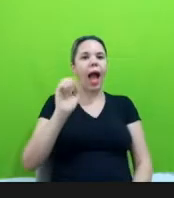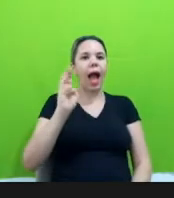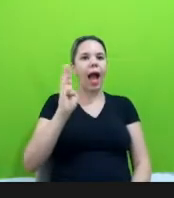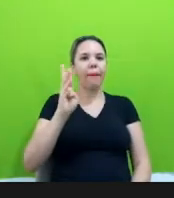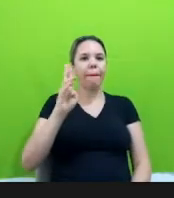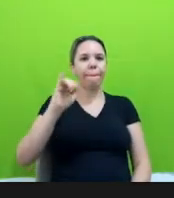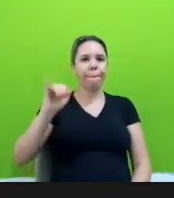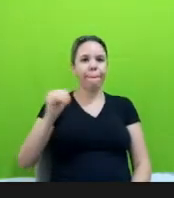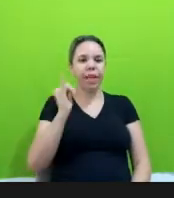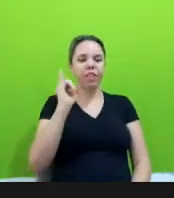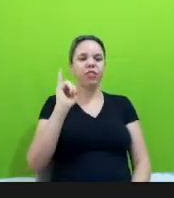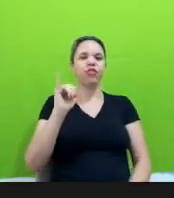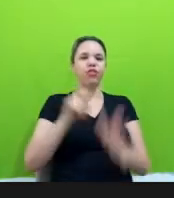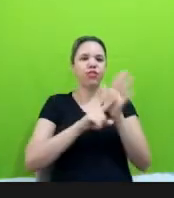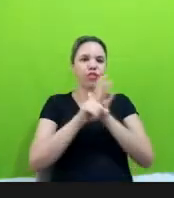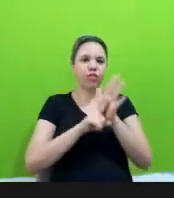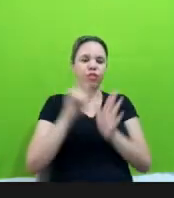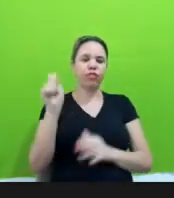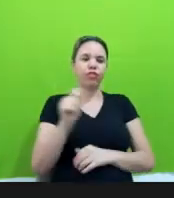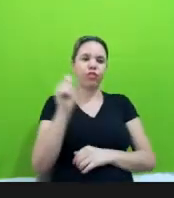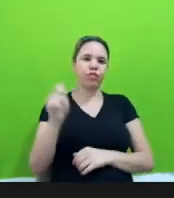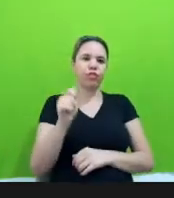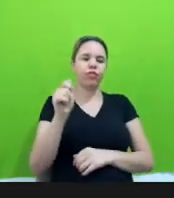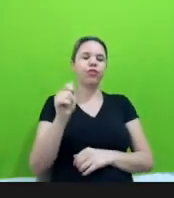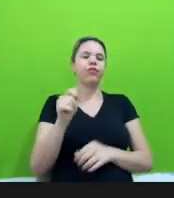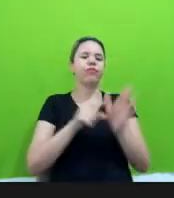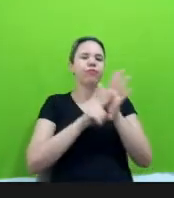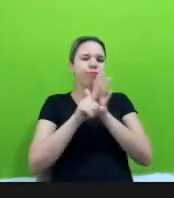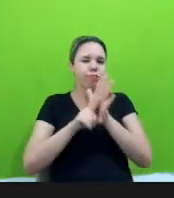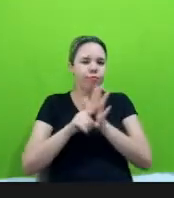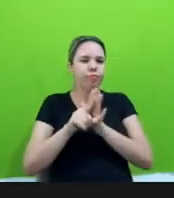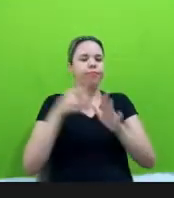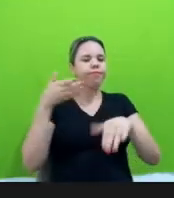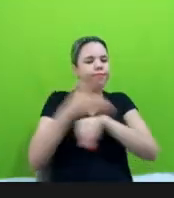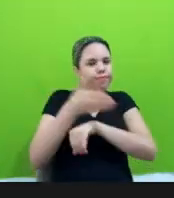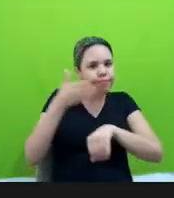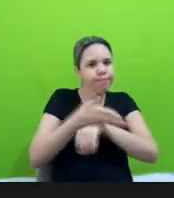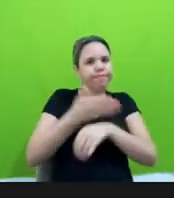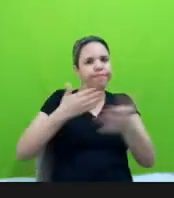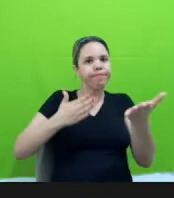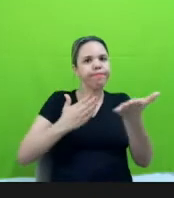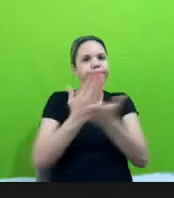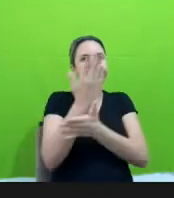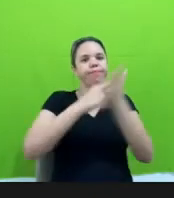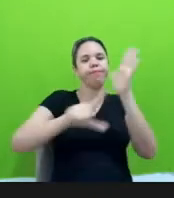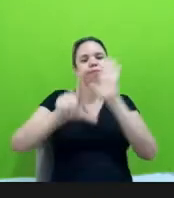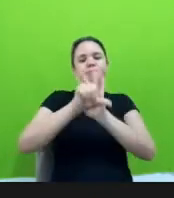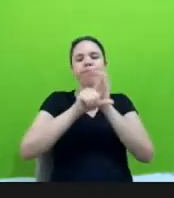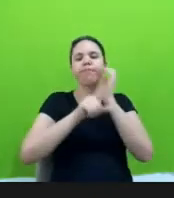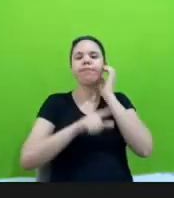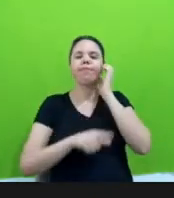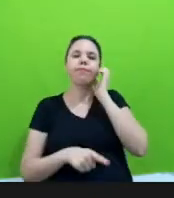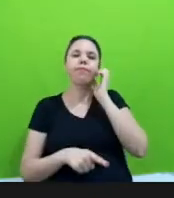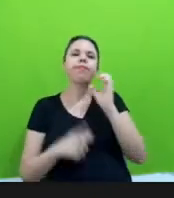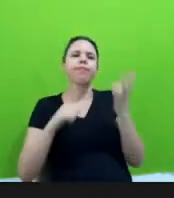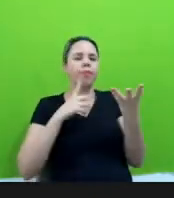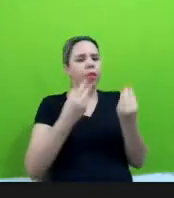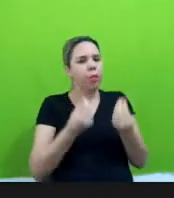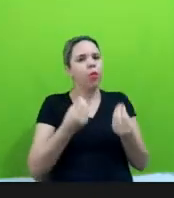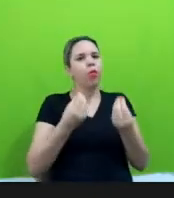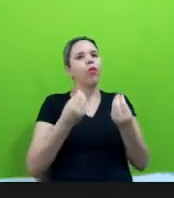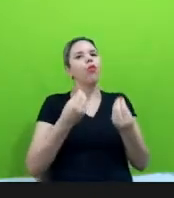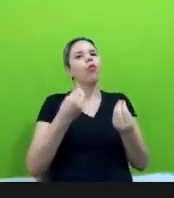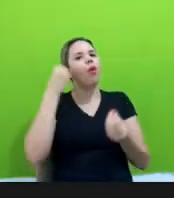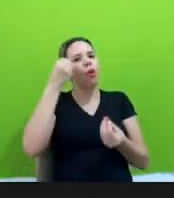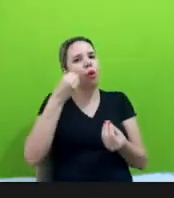Jornalismo Investigativo, que participou ativamente para a aprovação dessa lei, tem muito a dizer sobre como